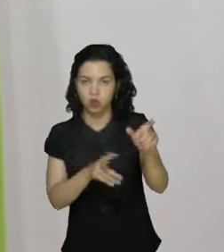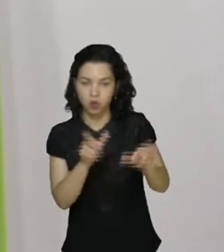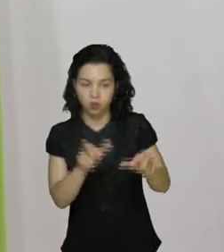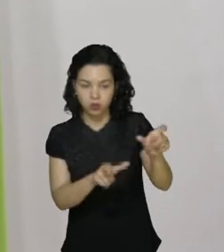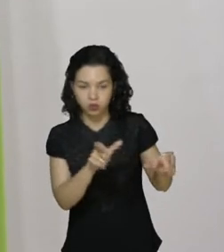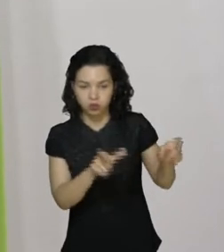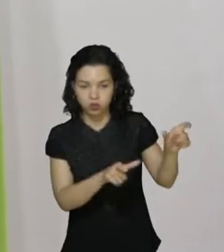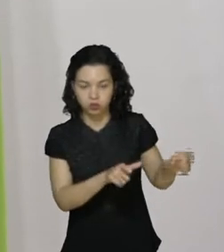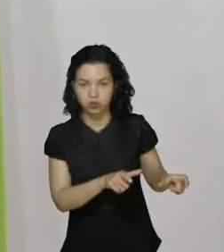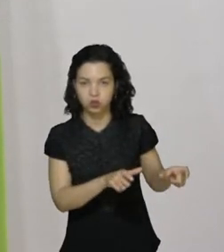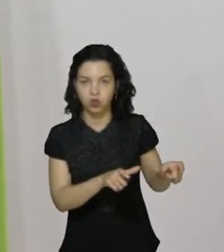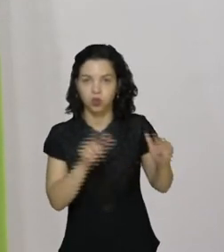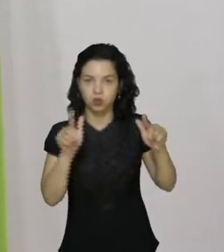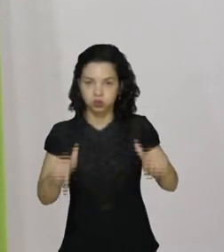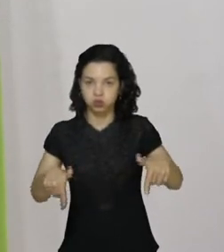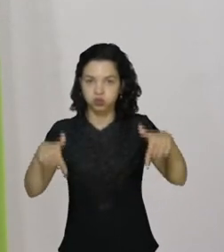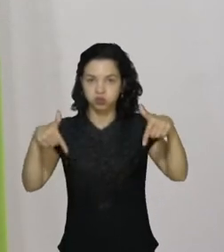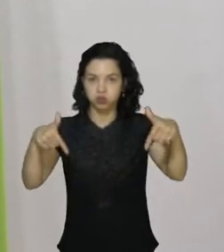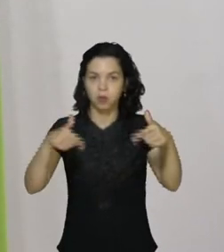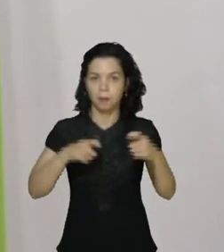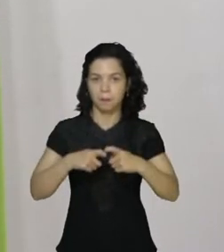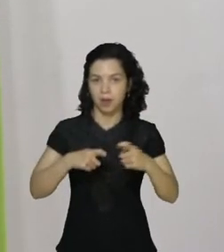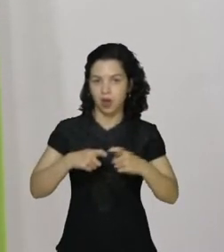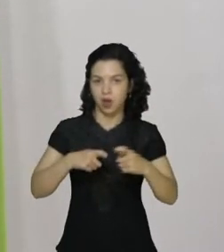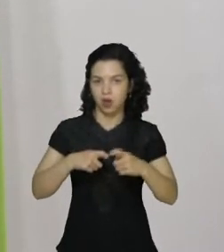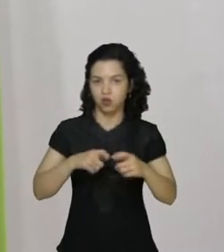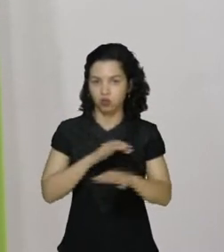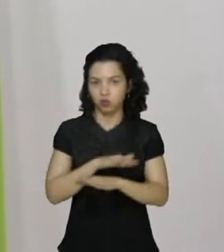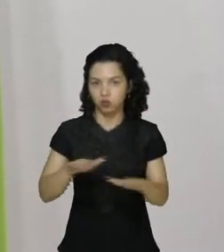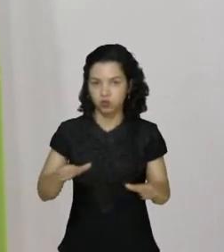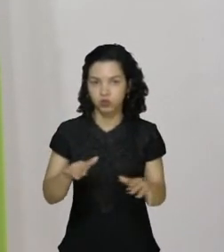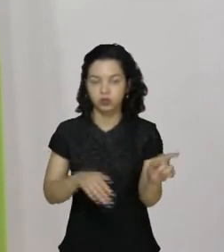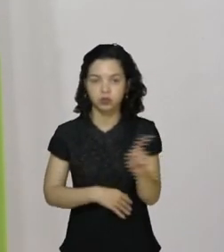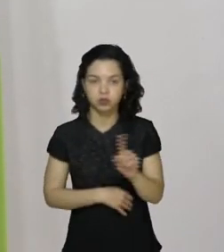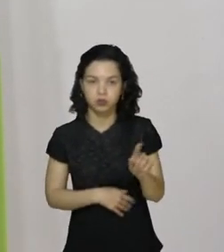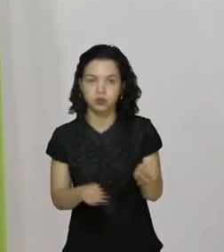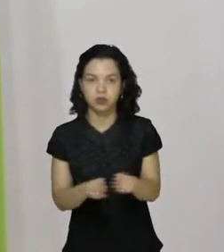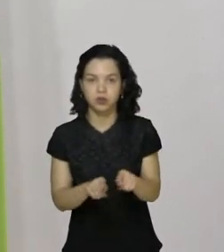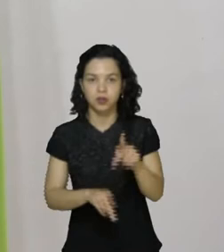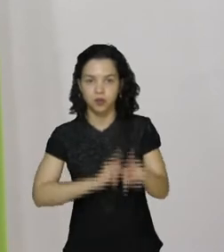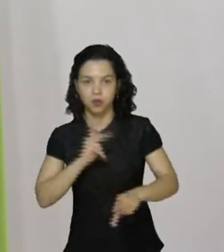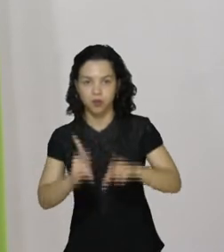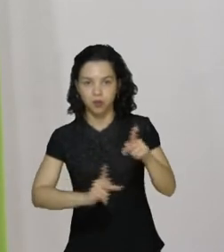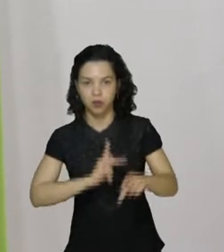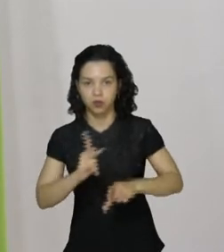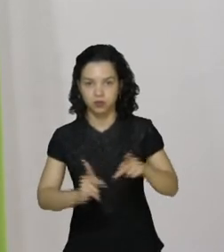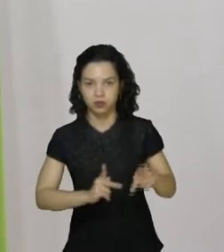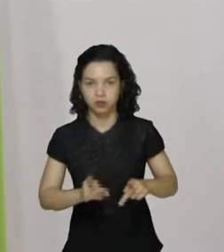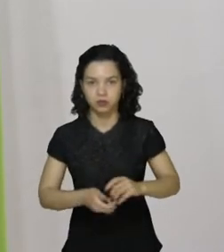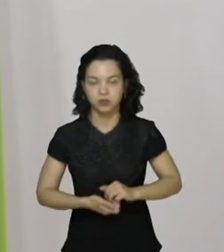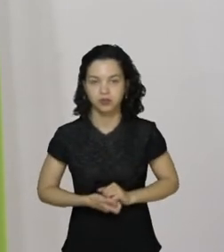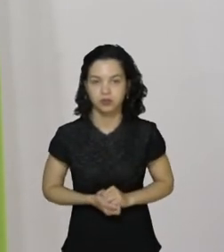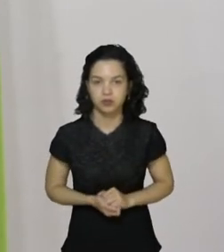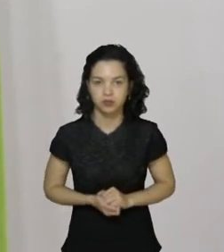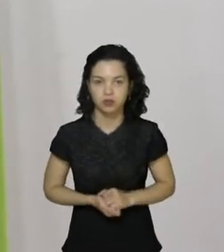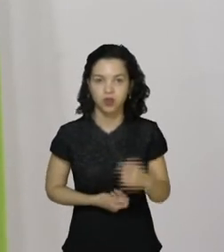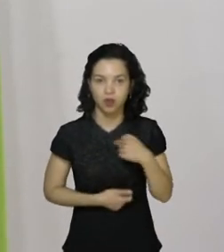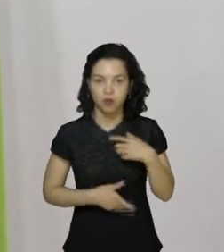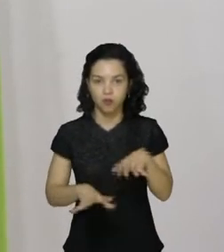o título de médico, mas, acima de tudo, à população. Eu me formei